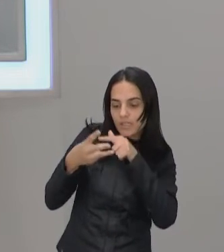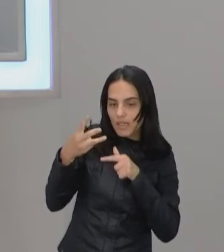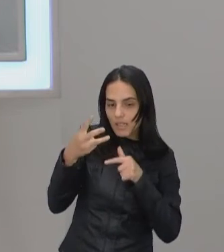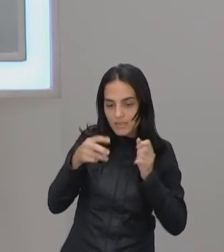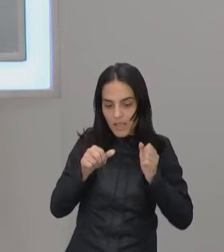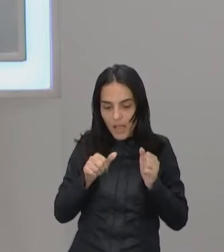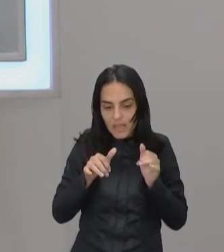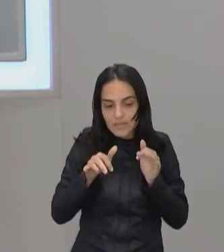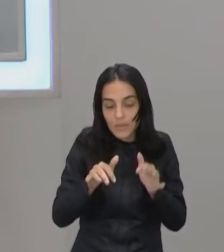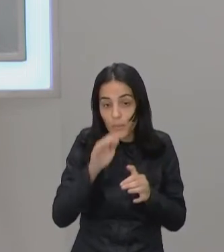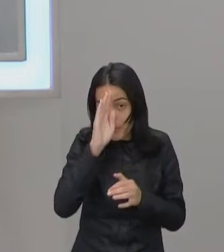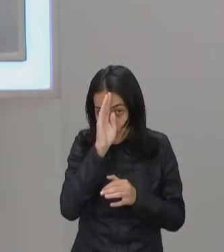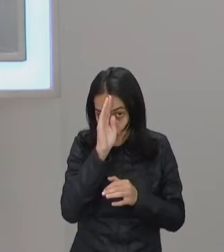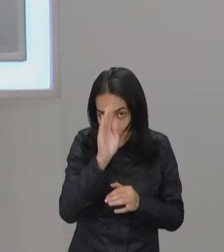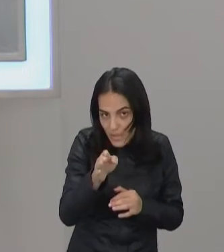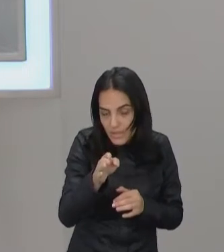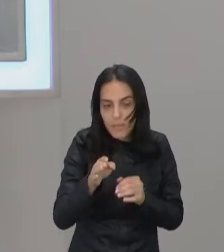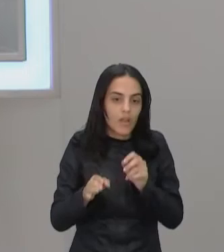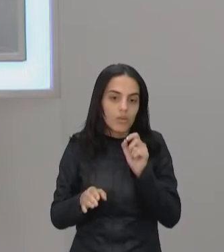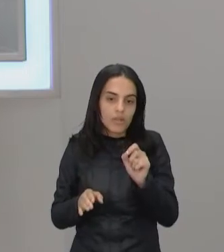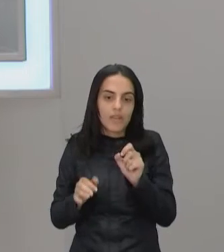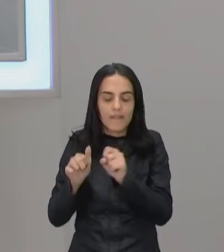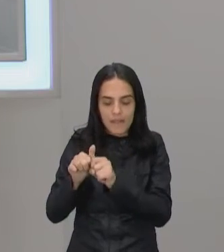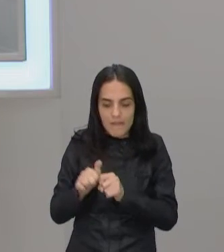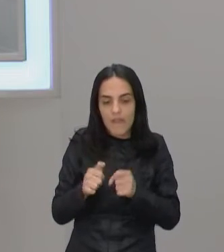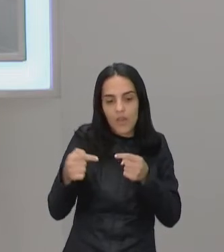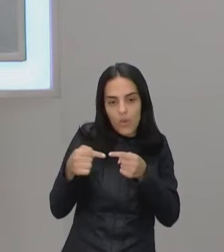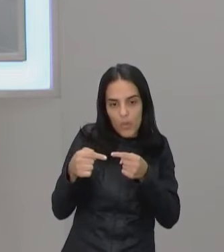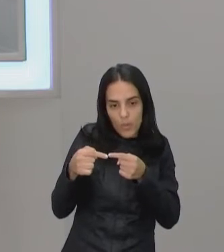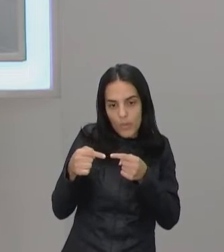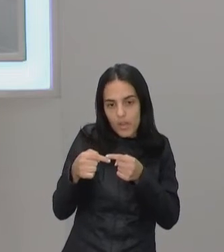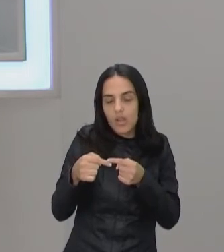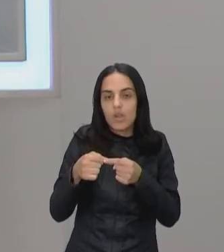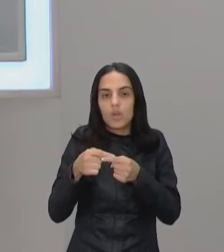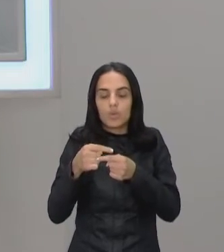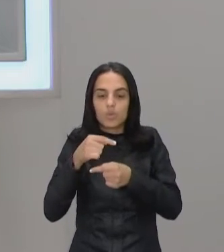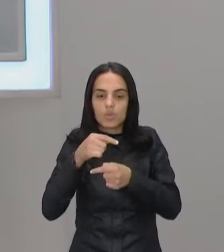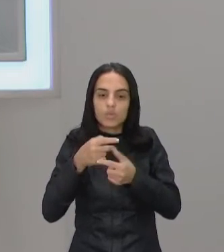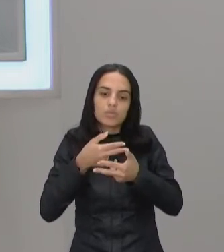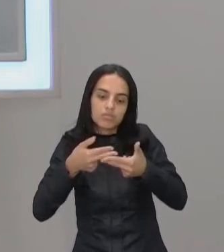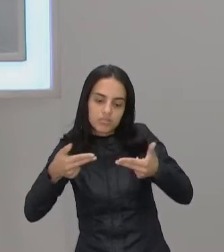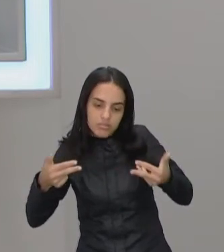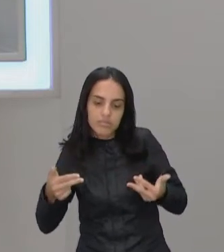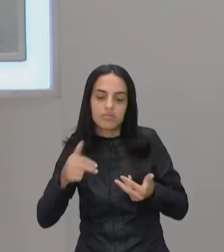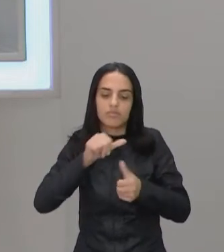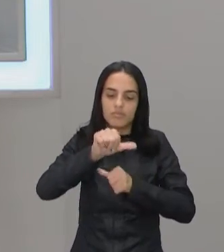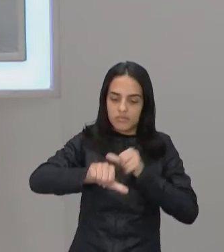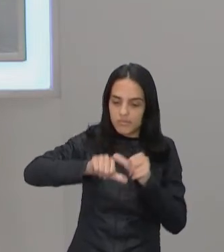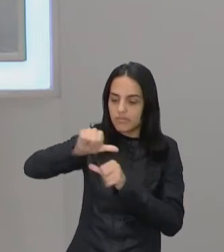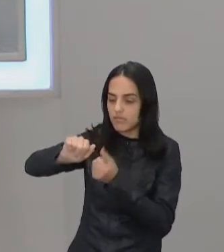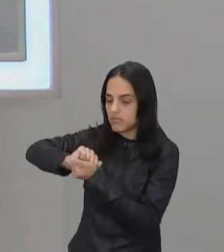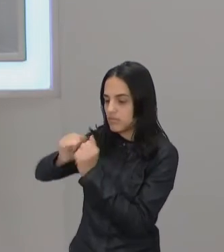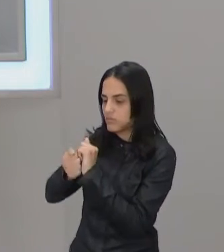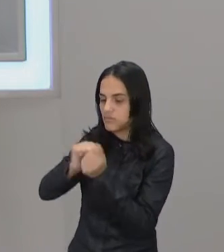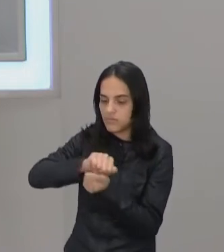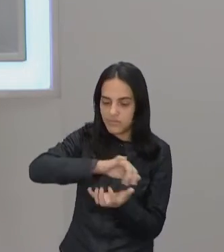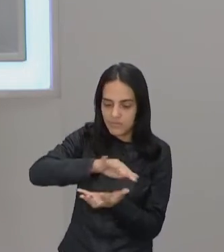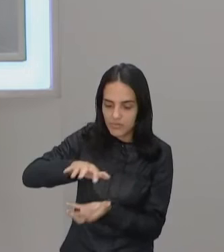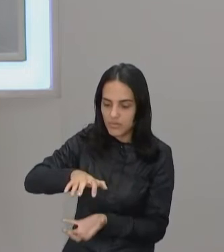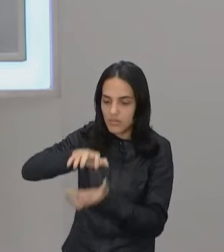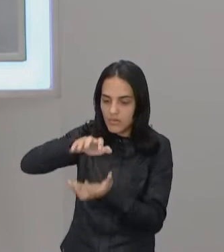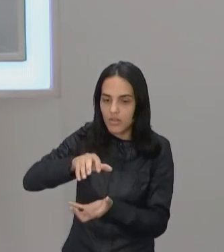reações principais, né? Que fazem parte aí dos ciclos biogeoquímicos e da absorção e eliminação de